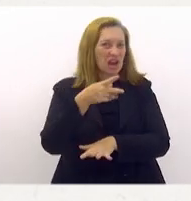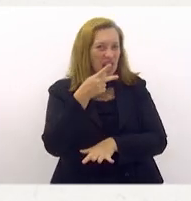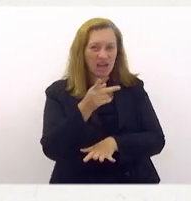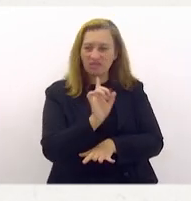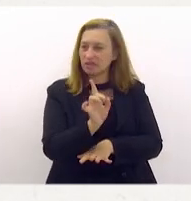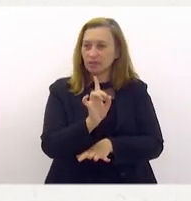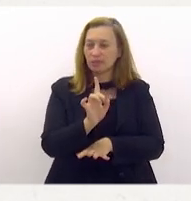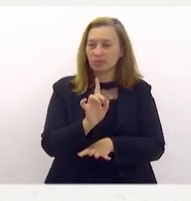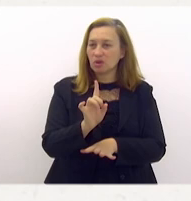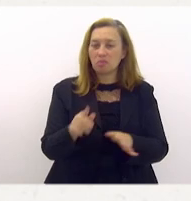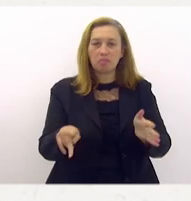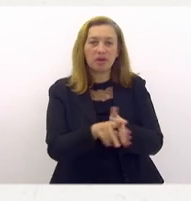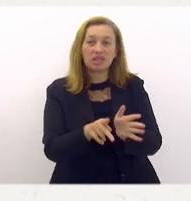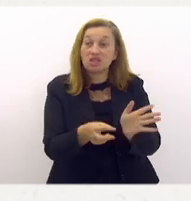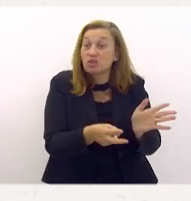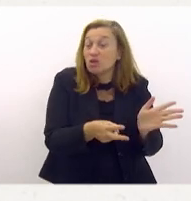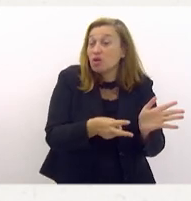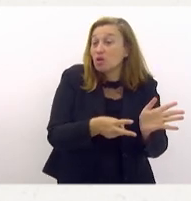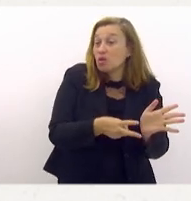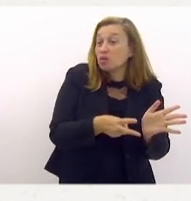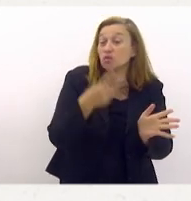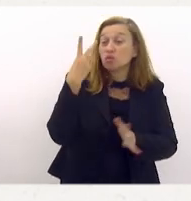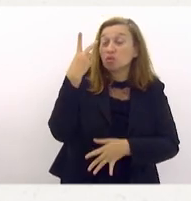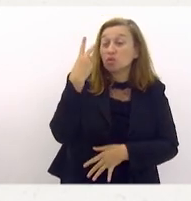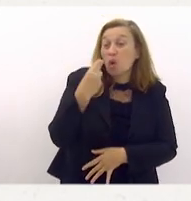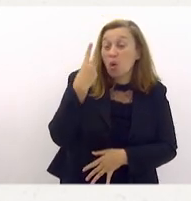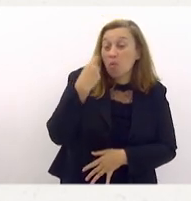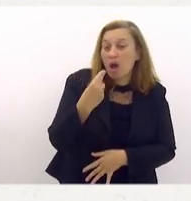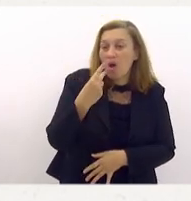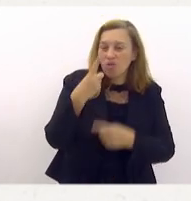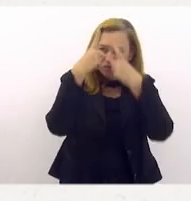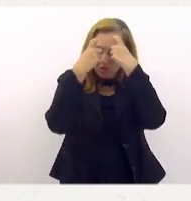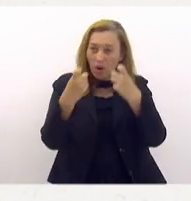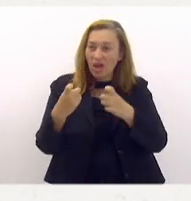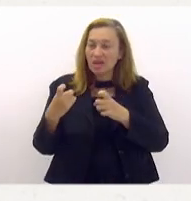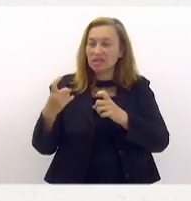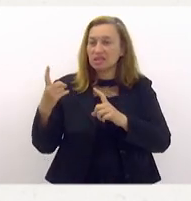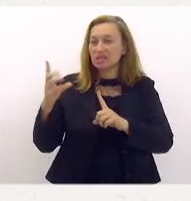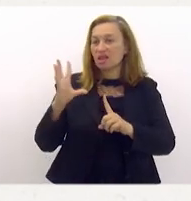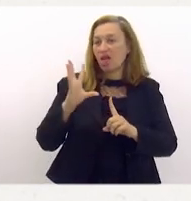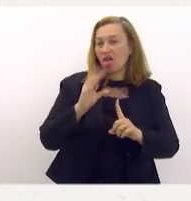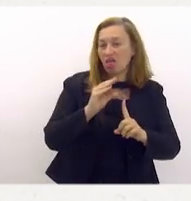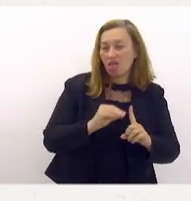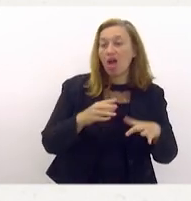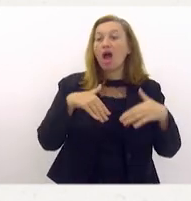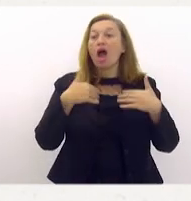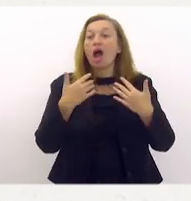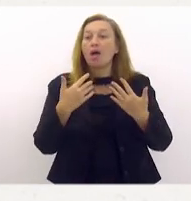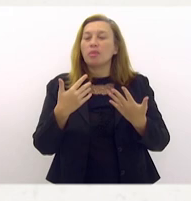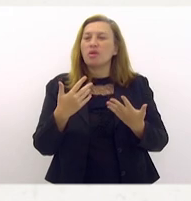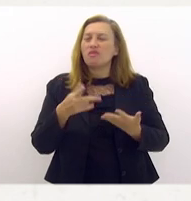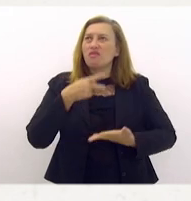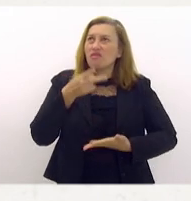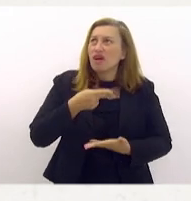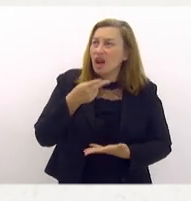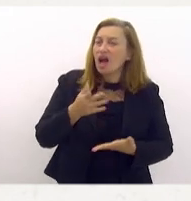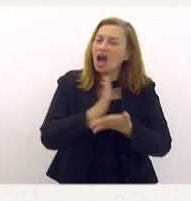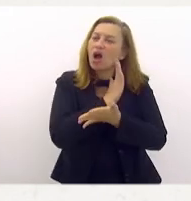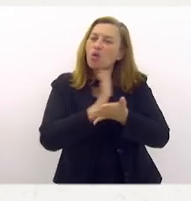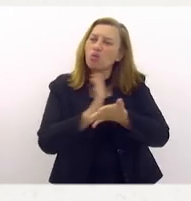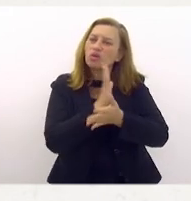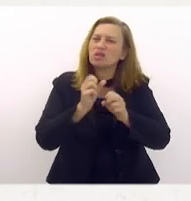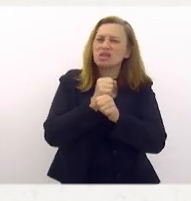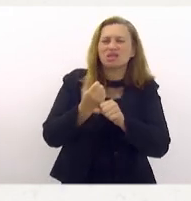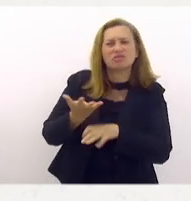nosso vocabulário recorrente, a violência de assédio. A gente passou a falar disso alguns anos